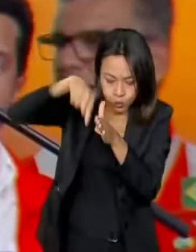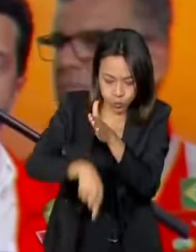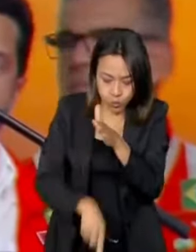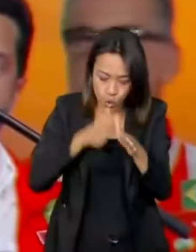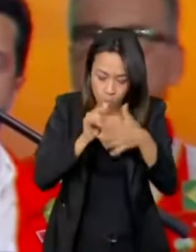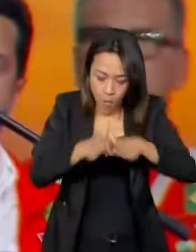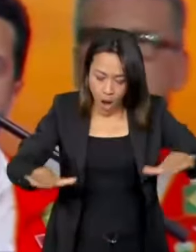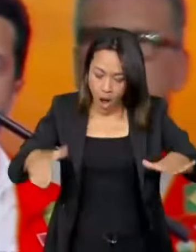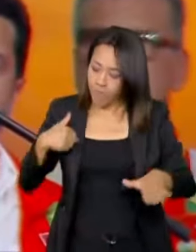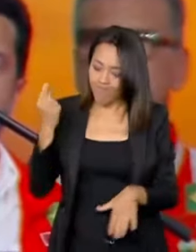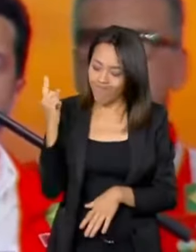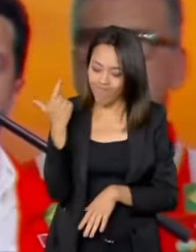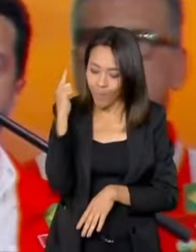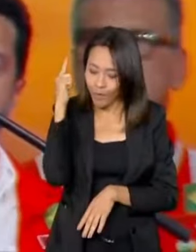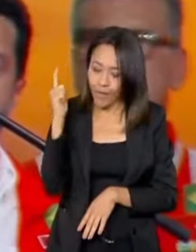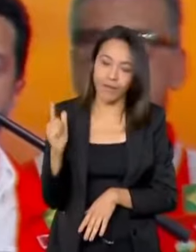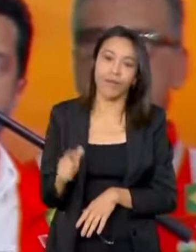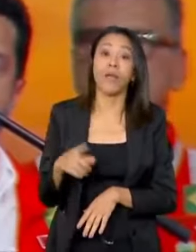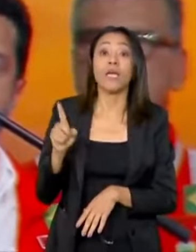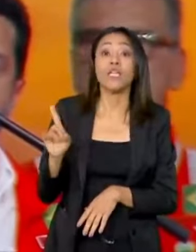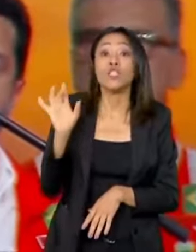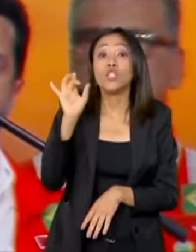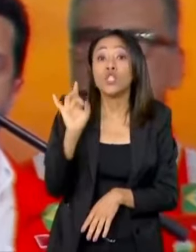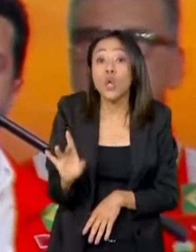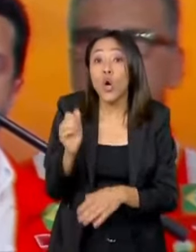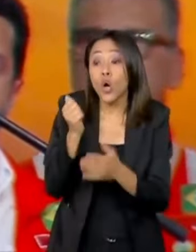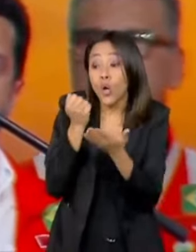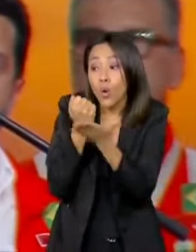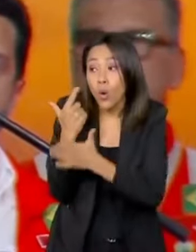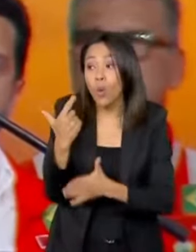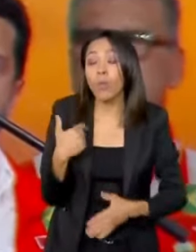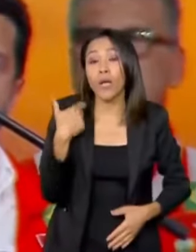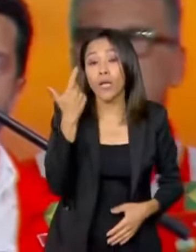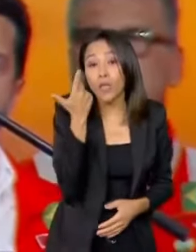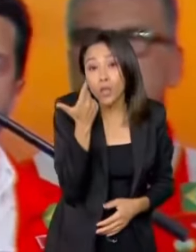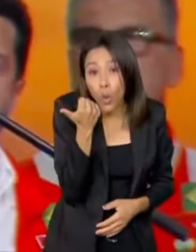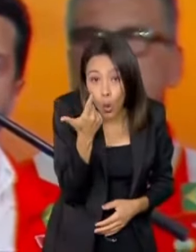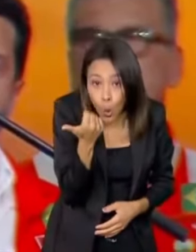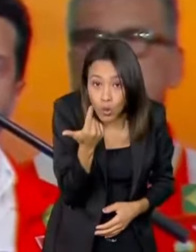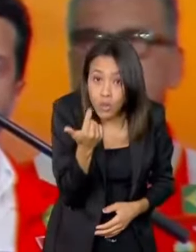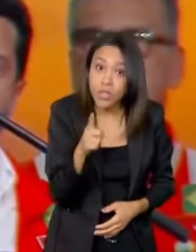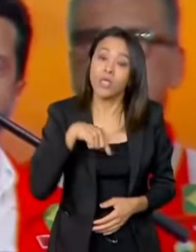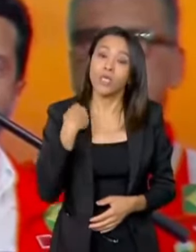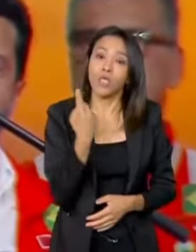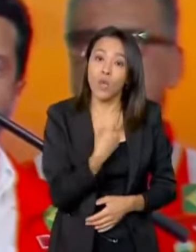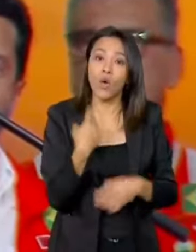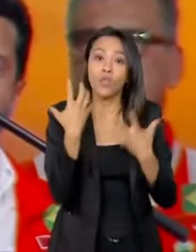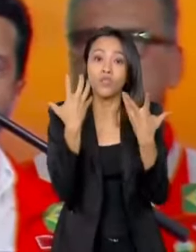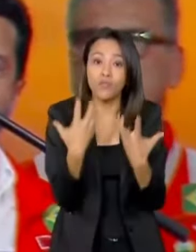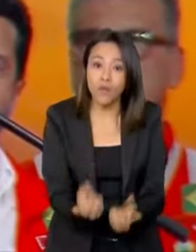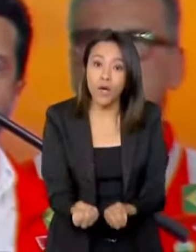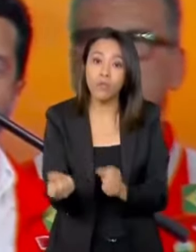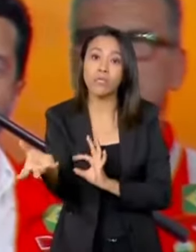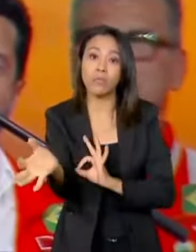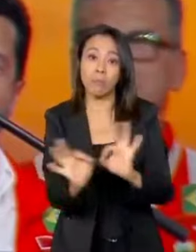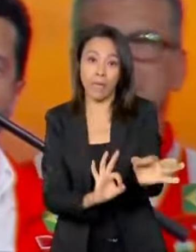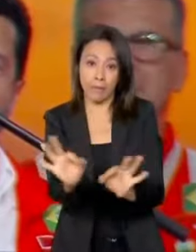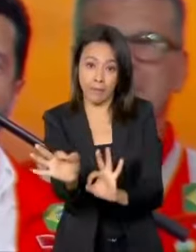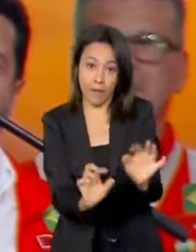senhor é que importe apenas 12 que nós vamos nos preparar para fazer as outras